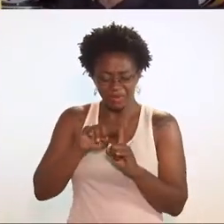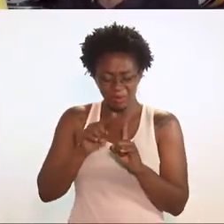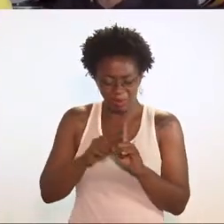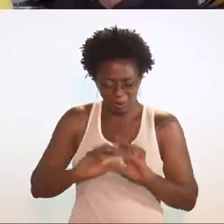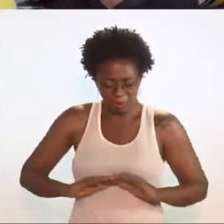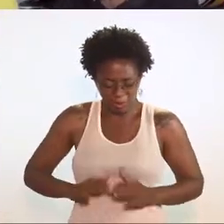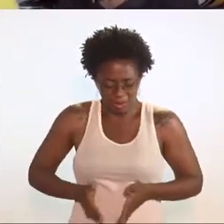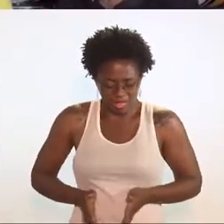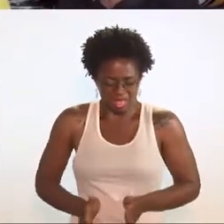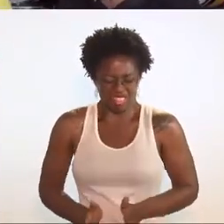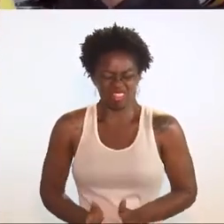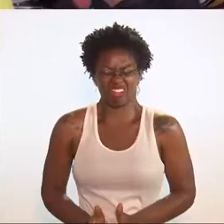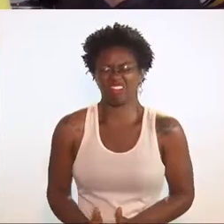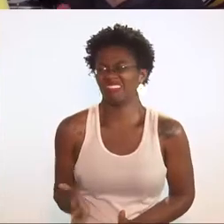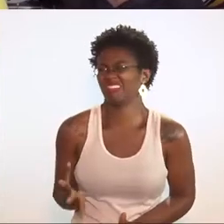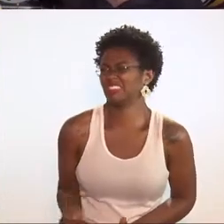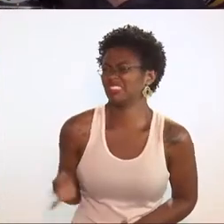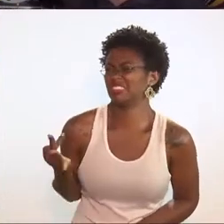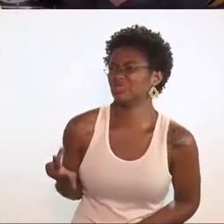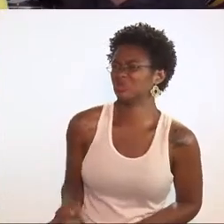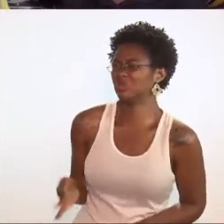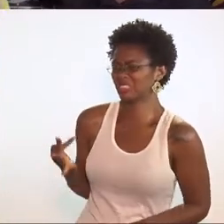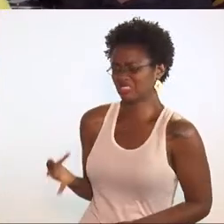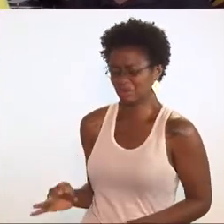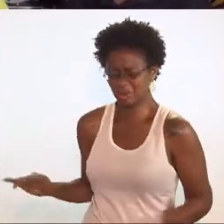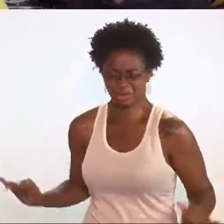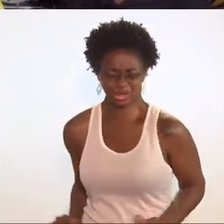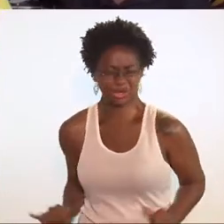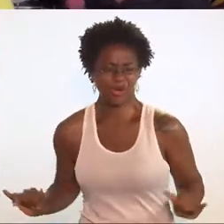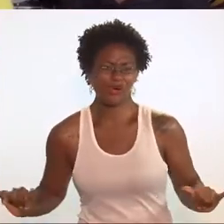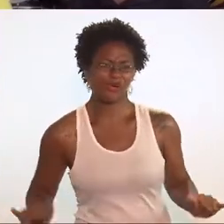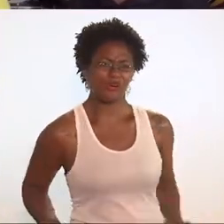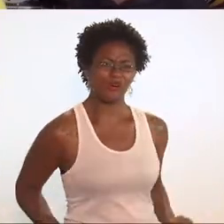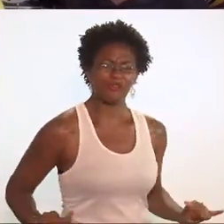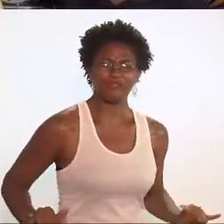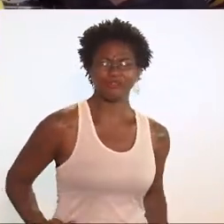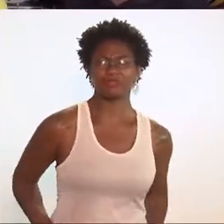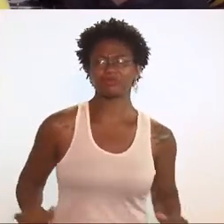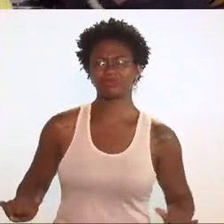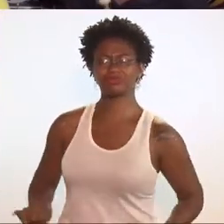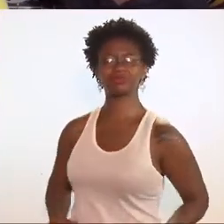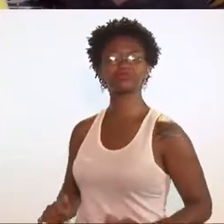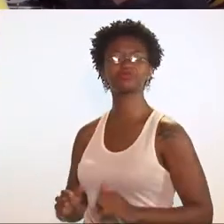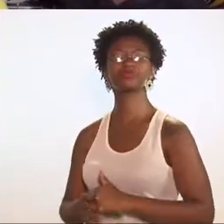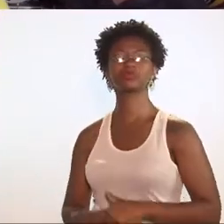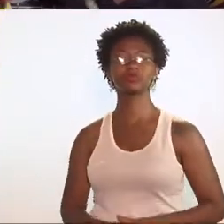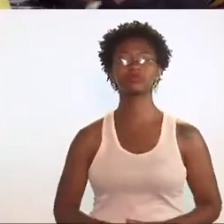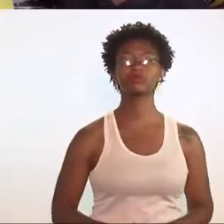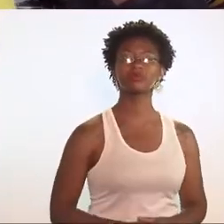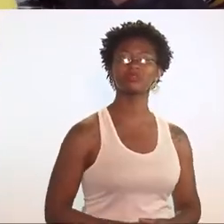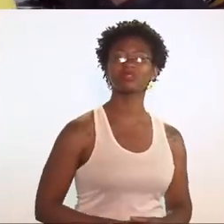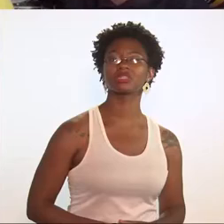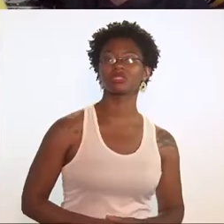dor. E lá vou eu, oh,